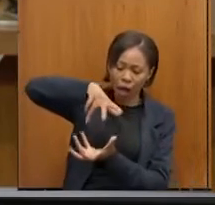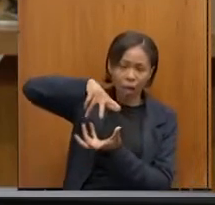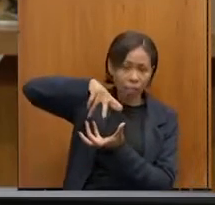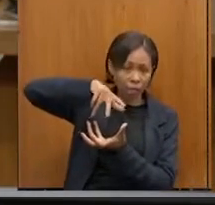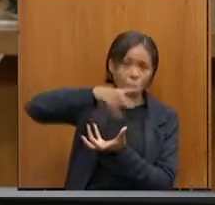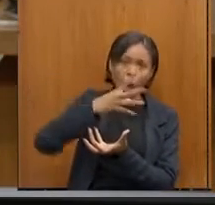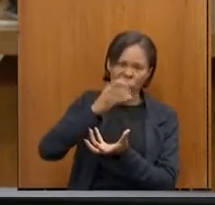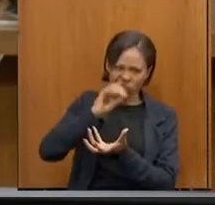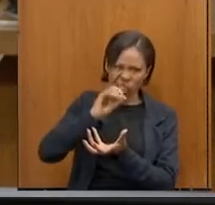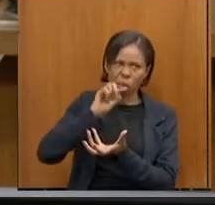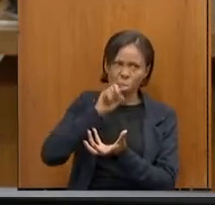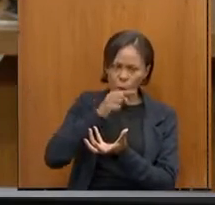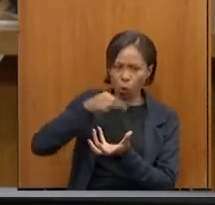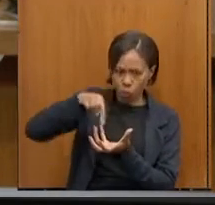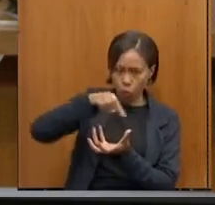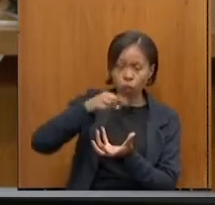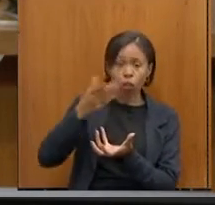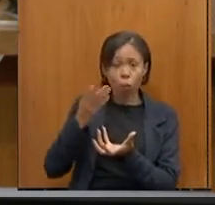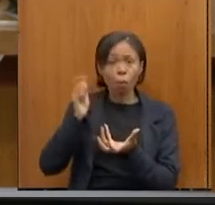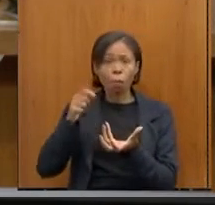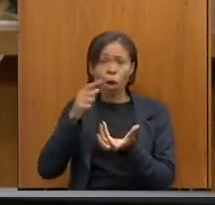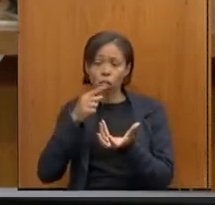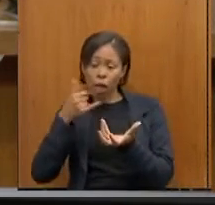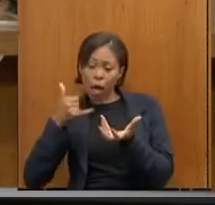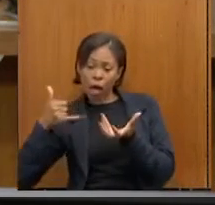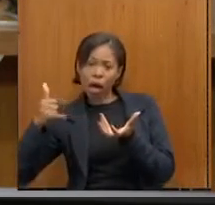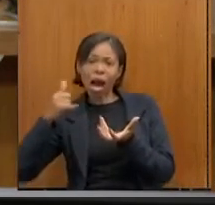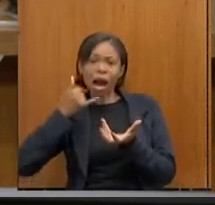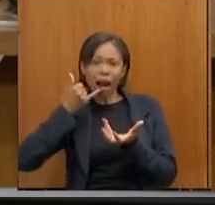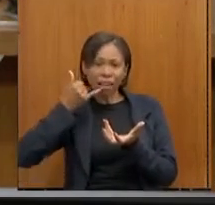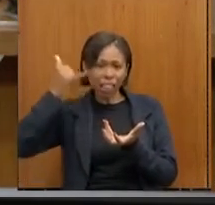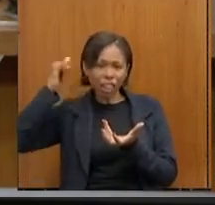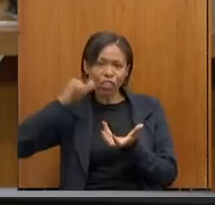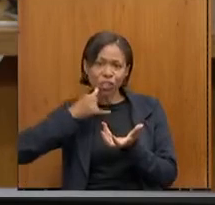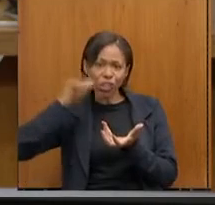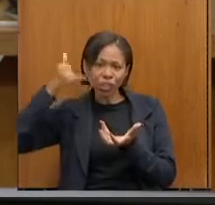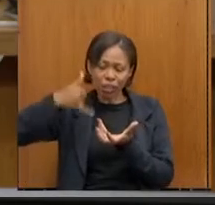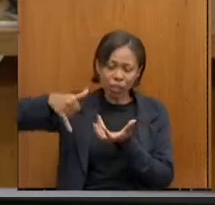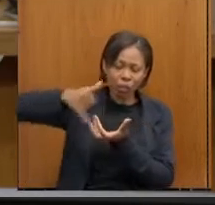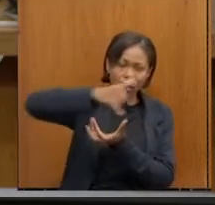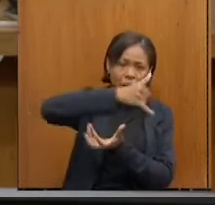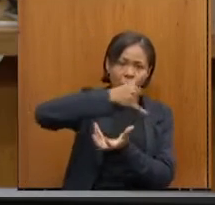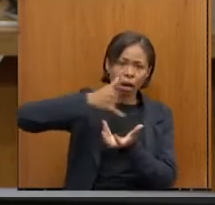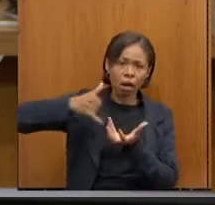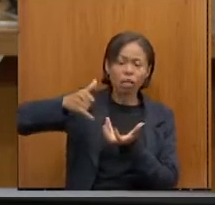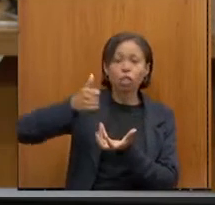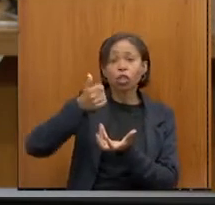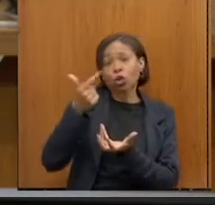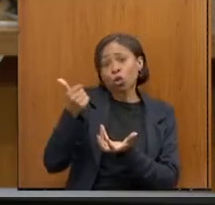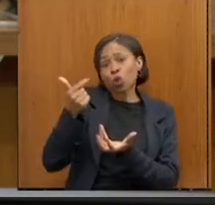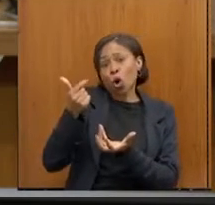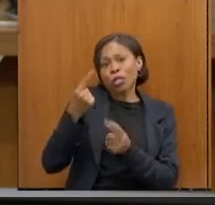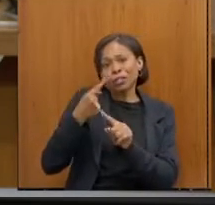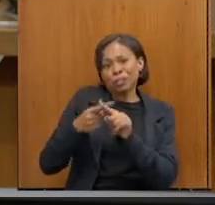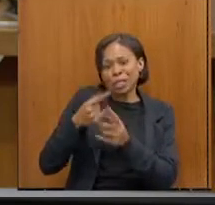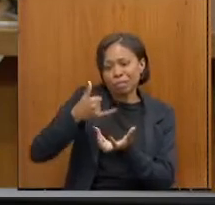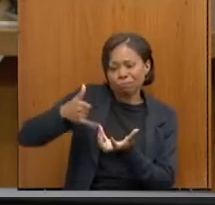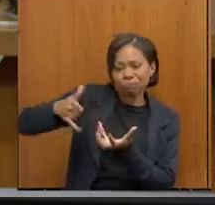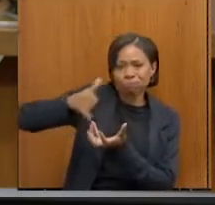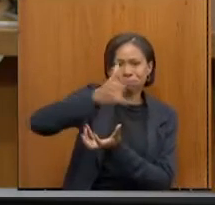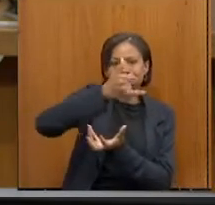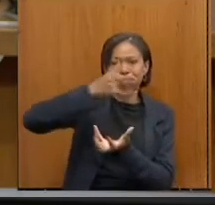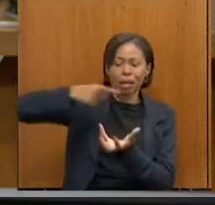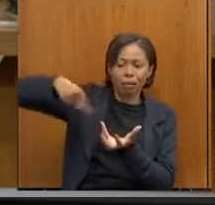voltas na terra e mais um pedacinho não tem um pouquinho mais de 500 12 voltas na terra quase treze voltas na terra Esse é